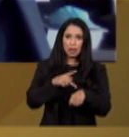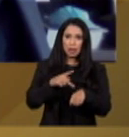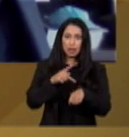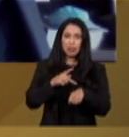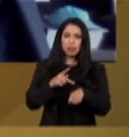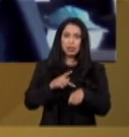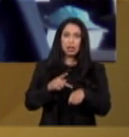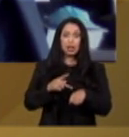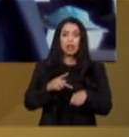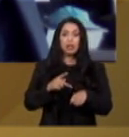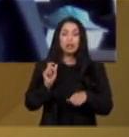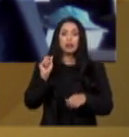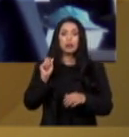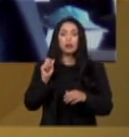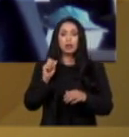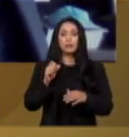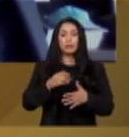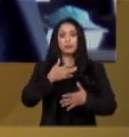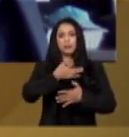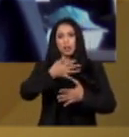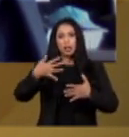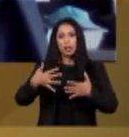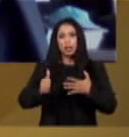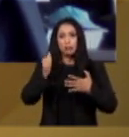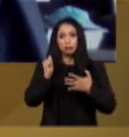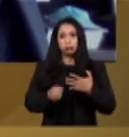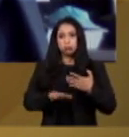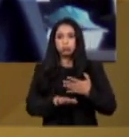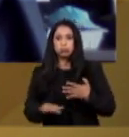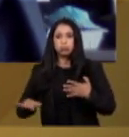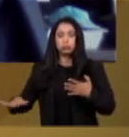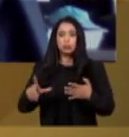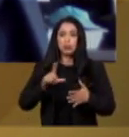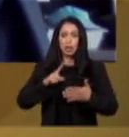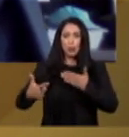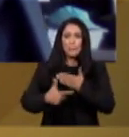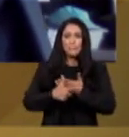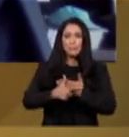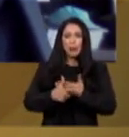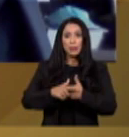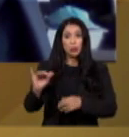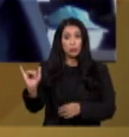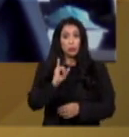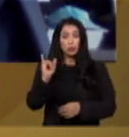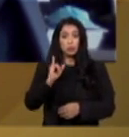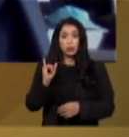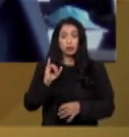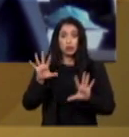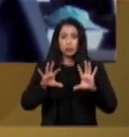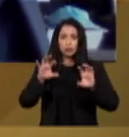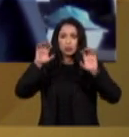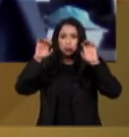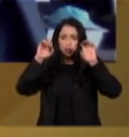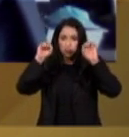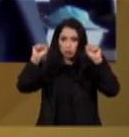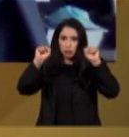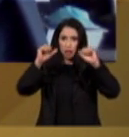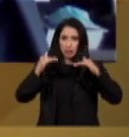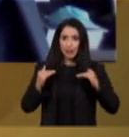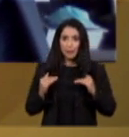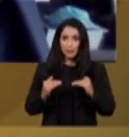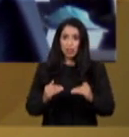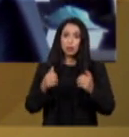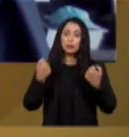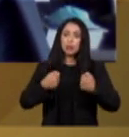que a jurisprudência tenha um papel relevante, os tribunais inferiores e os jurisdicionados devem saber qual a